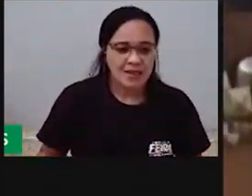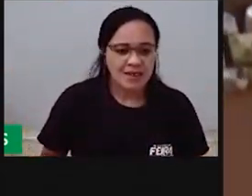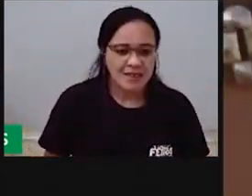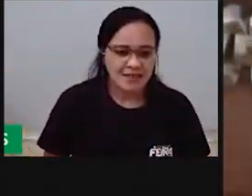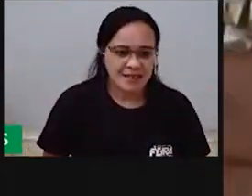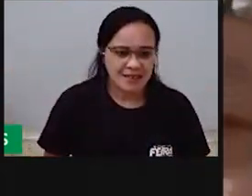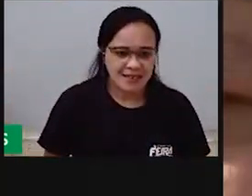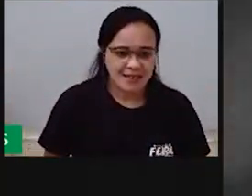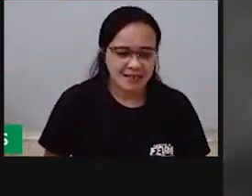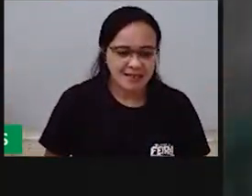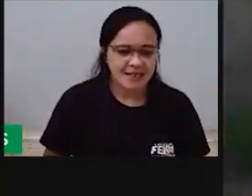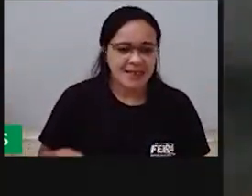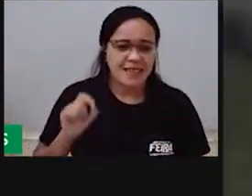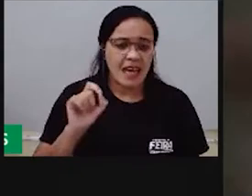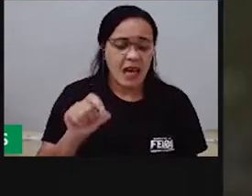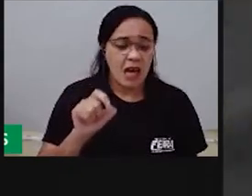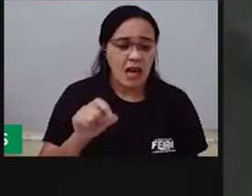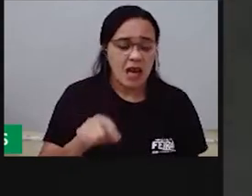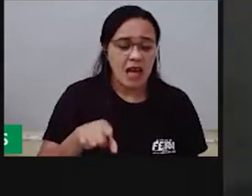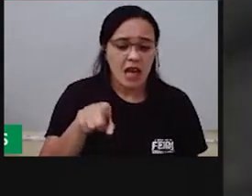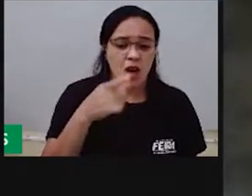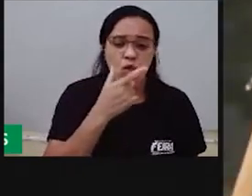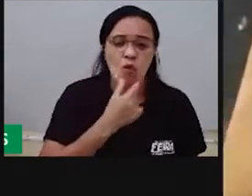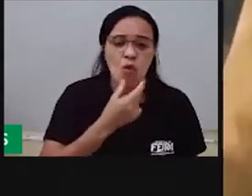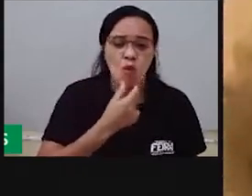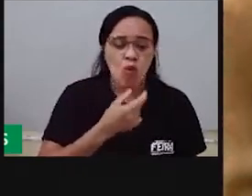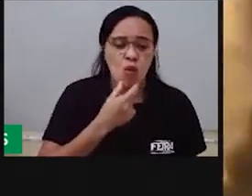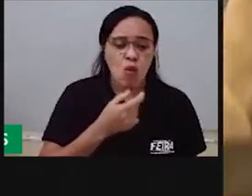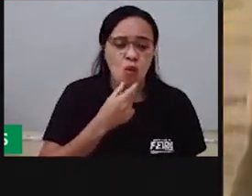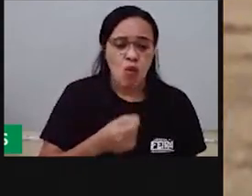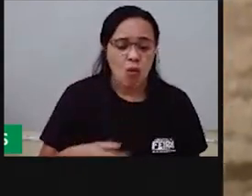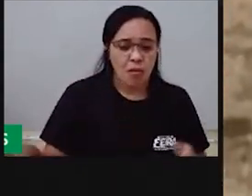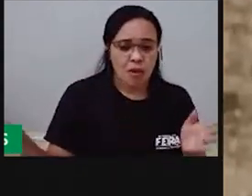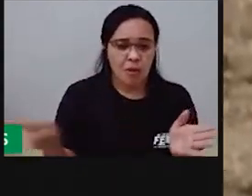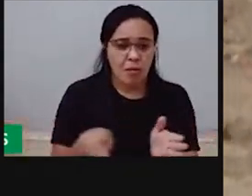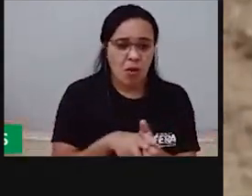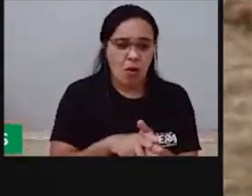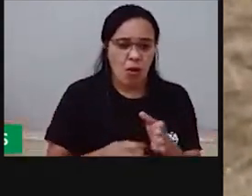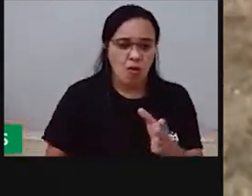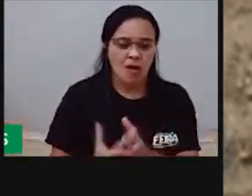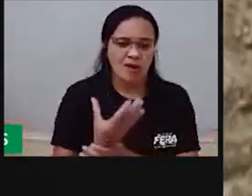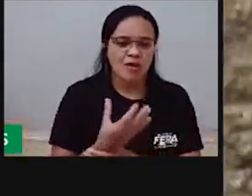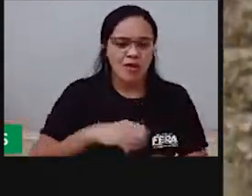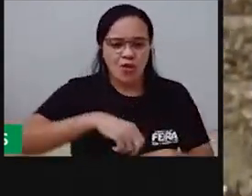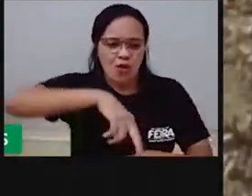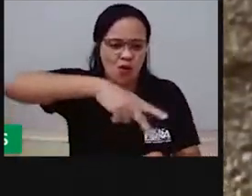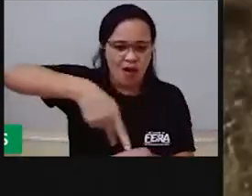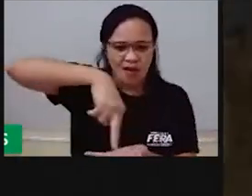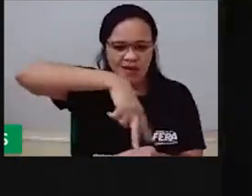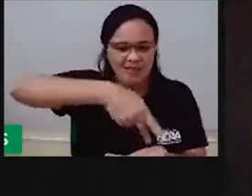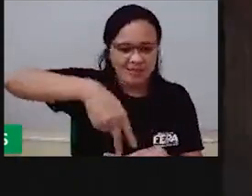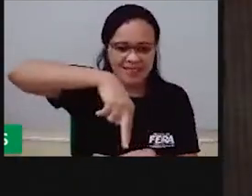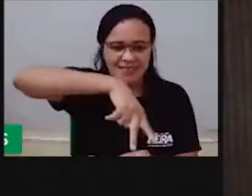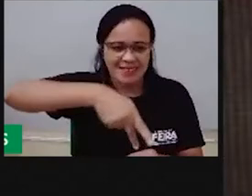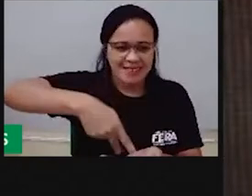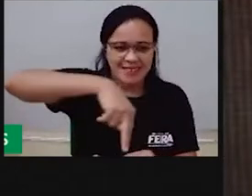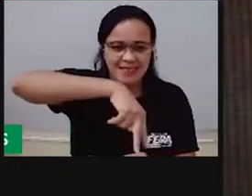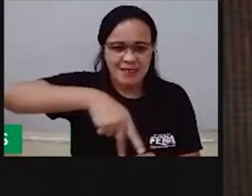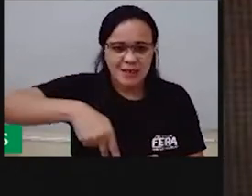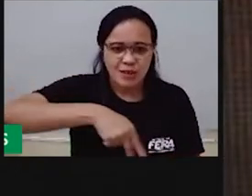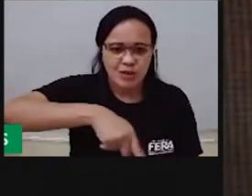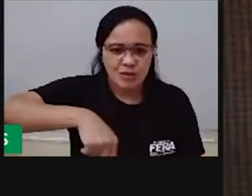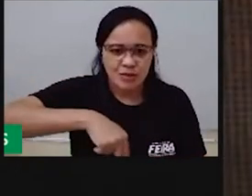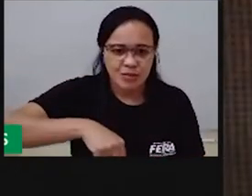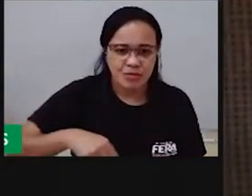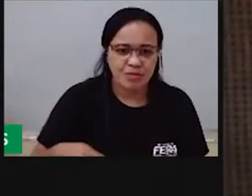ele terminou catalisando essa dança, mas na verdade a dança é do período dele, né?